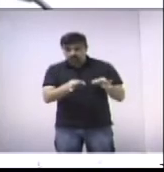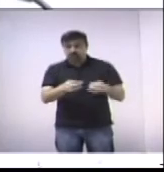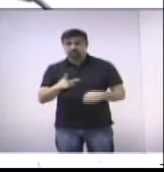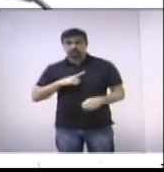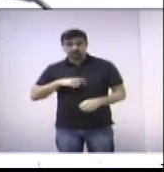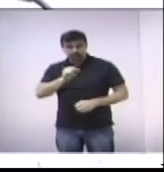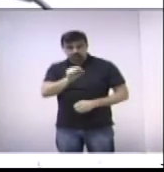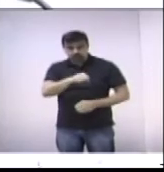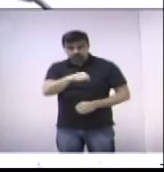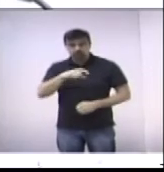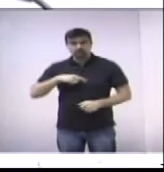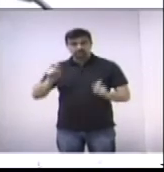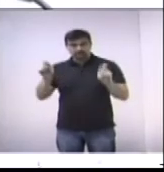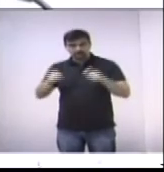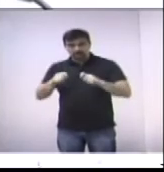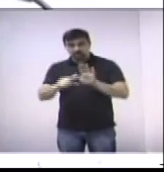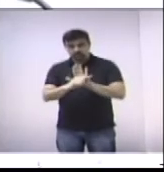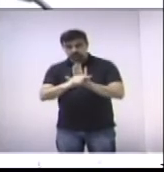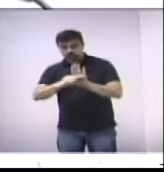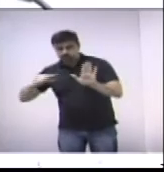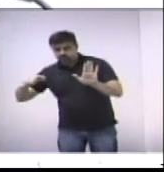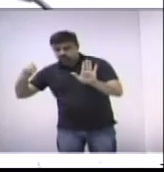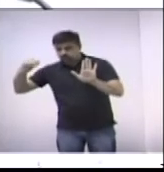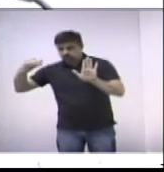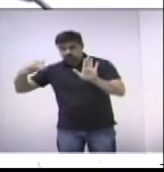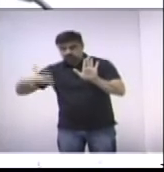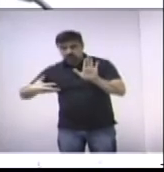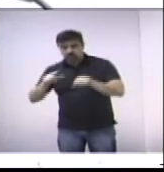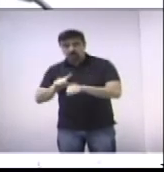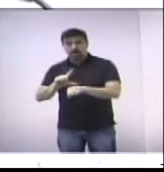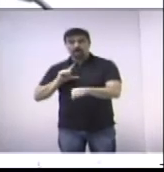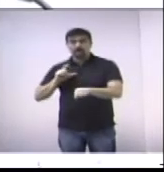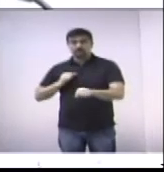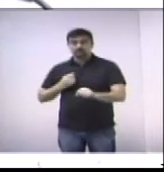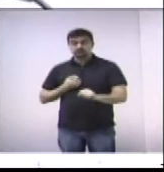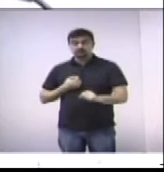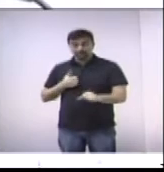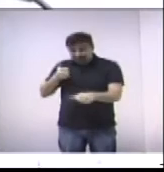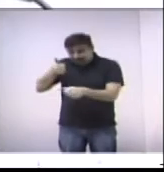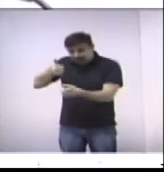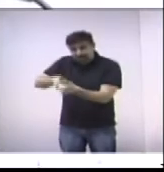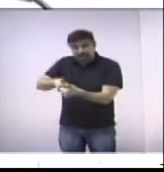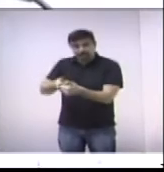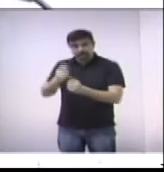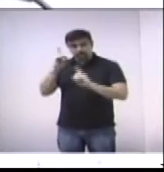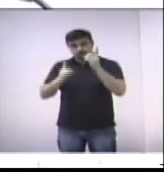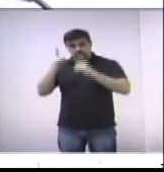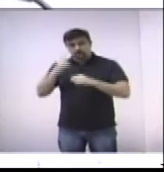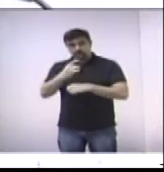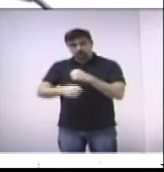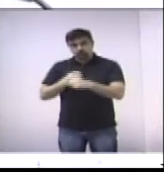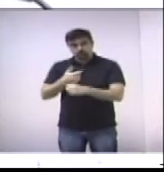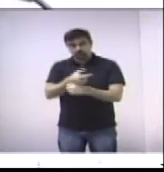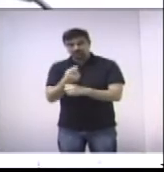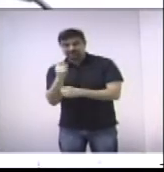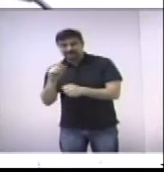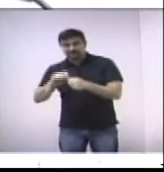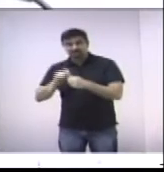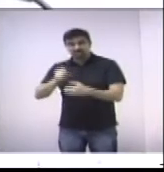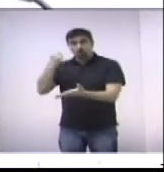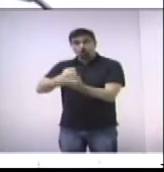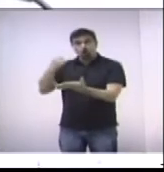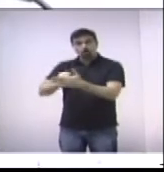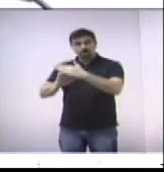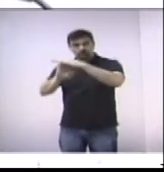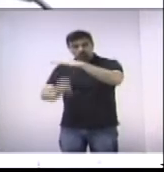É pacífico que o município Olinha, às vésperas do Carnaval 2010, lançou o edital para a contratação de empresa para a promoção